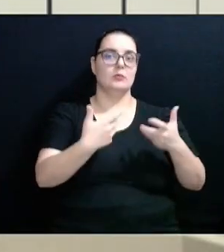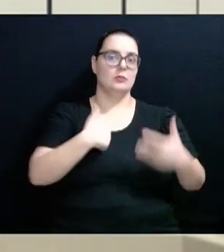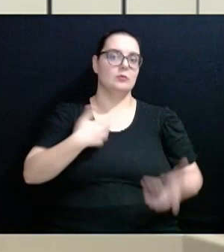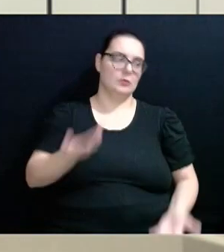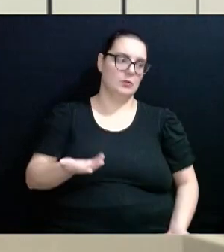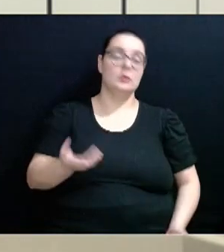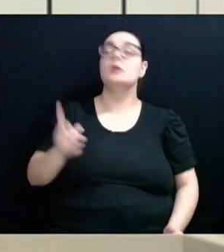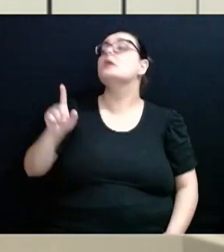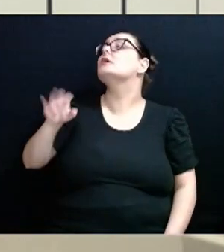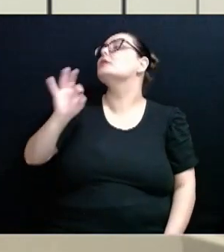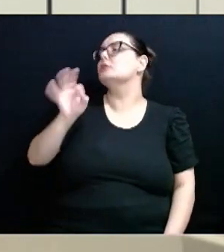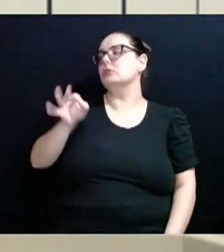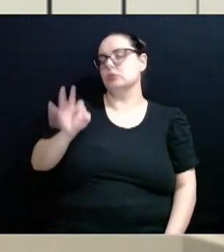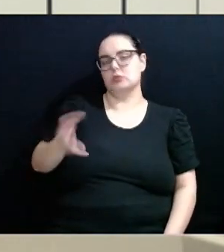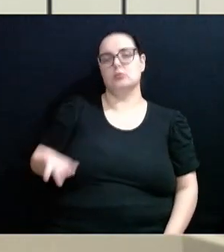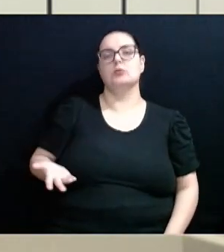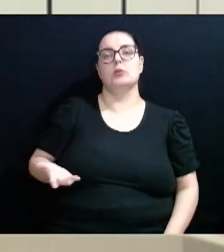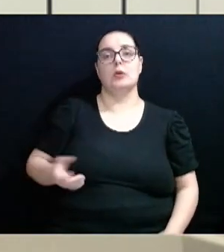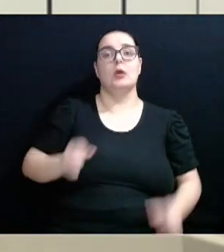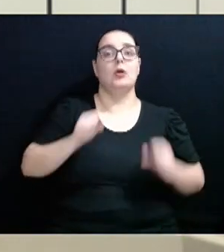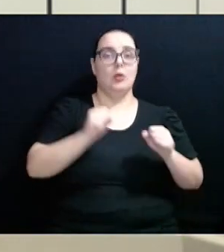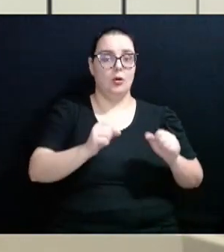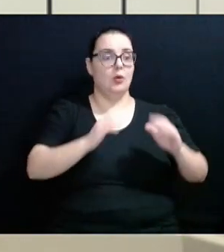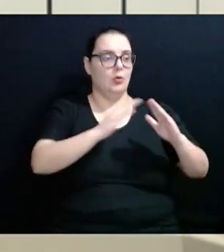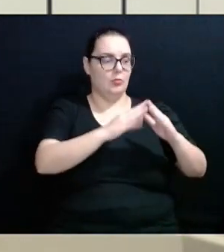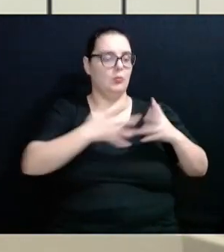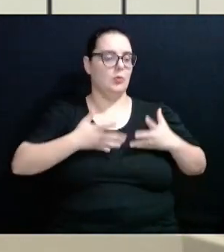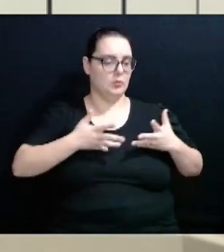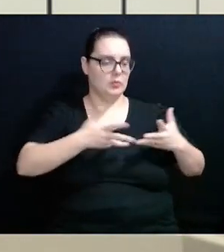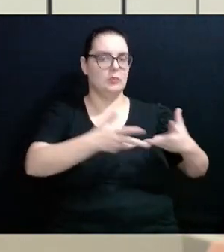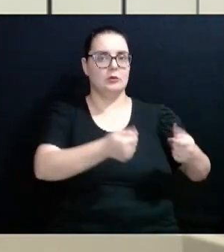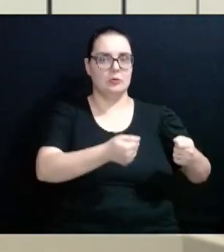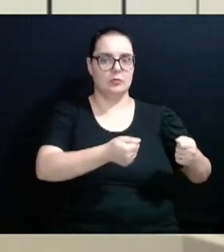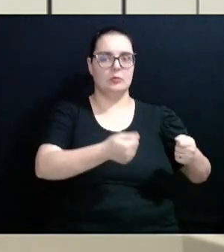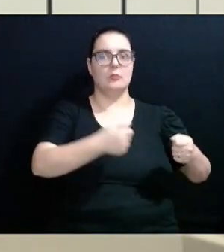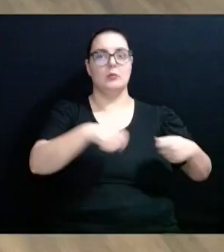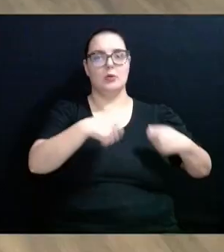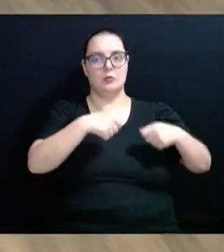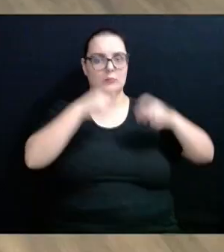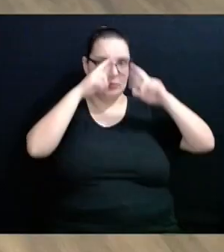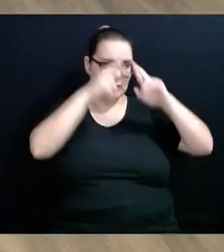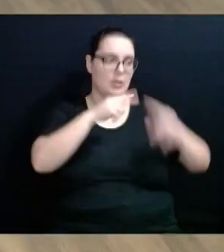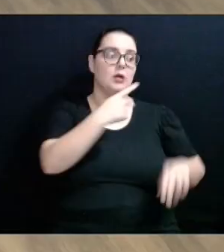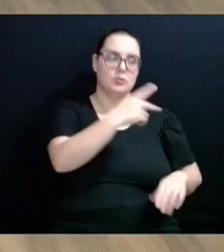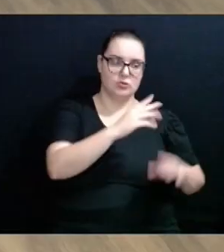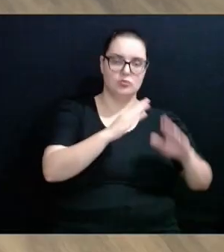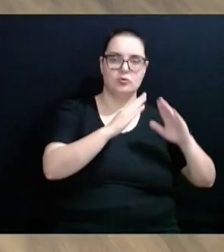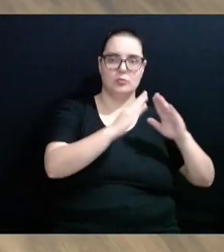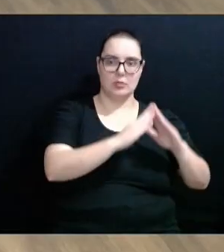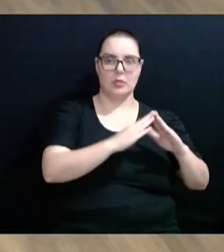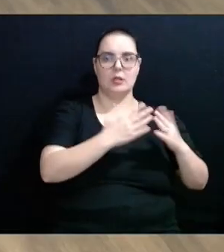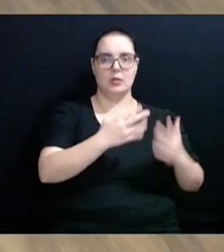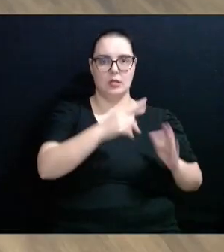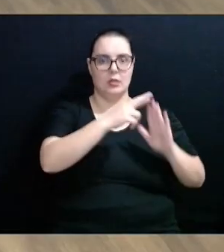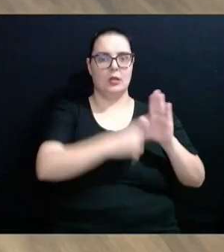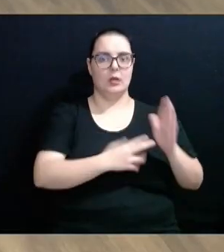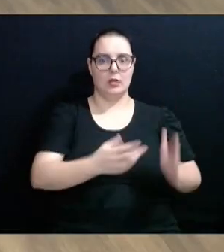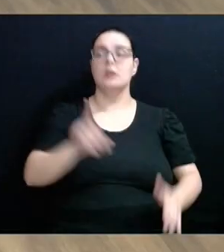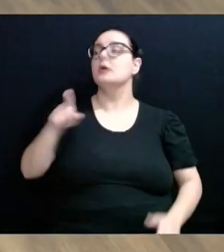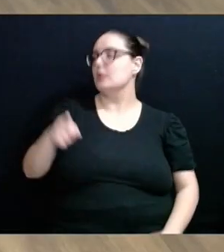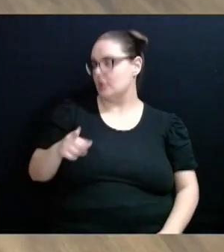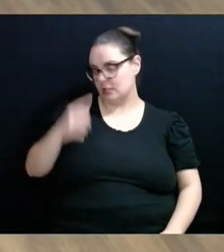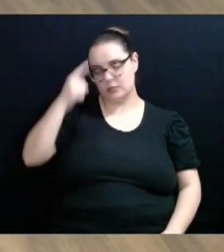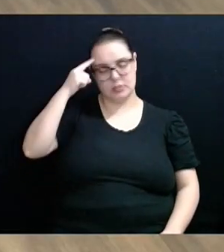Né? Eu posso até ser convidada, mas eu preciso respeitar as regras da sua casa. Esse é o princípio. Esse